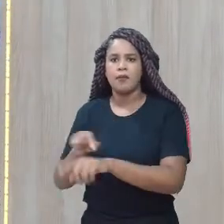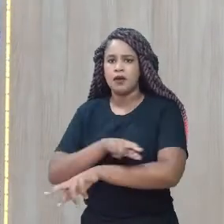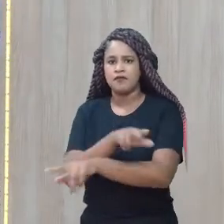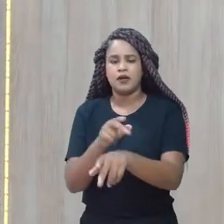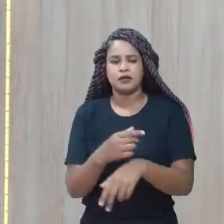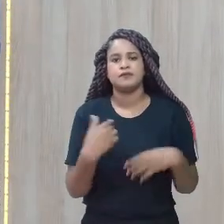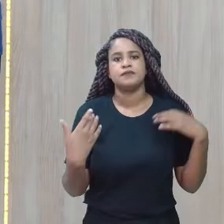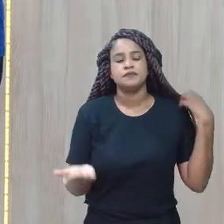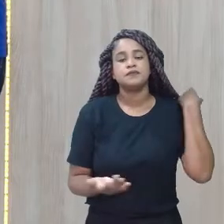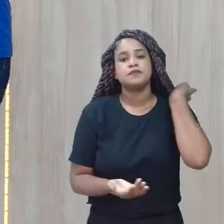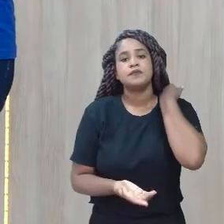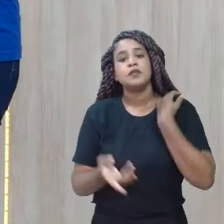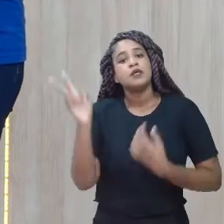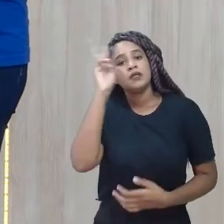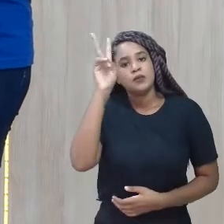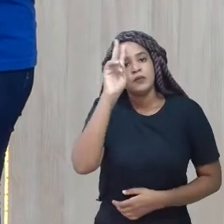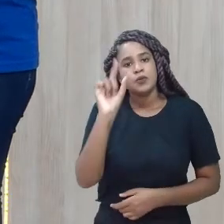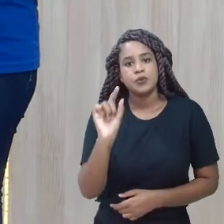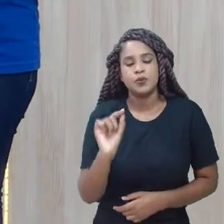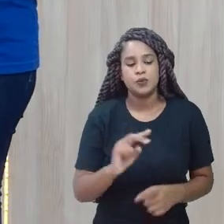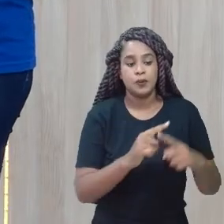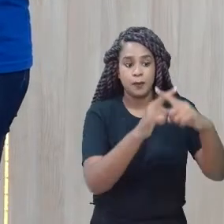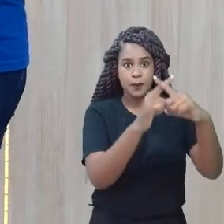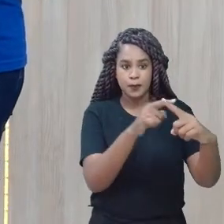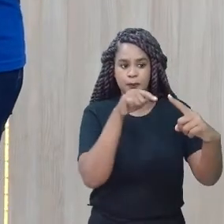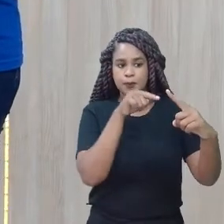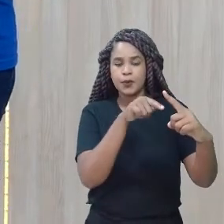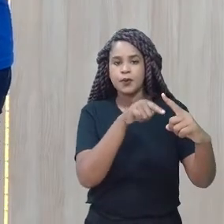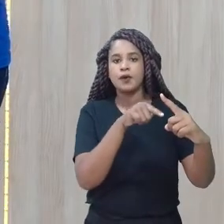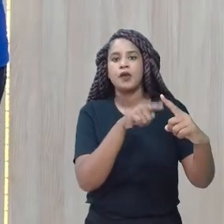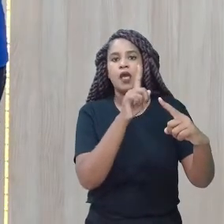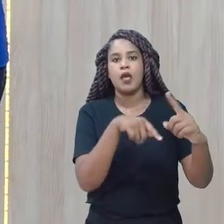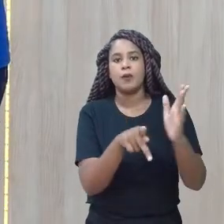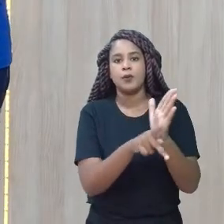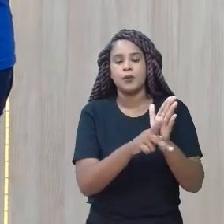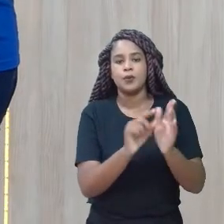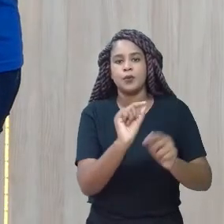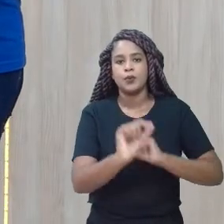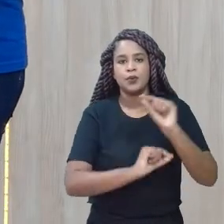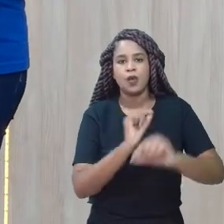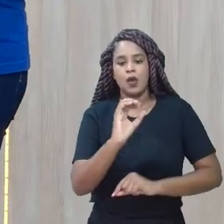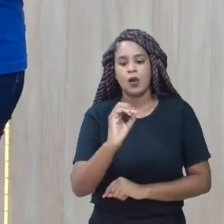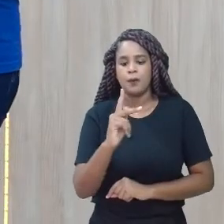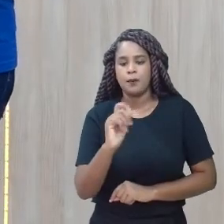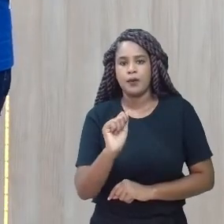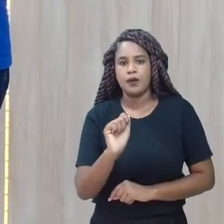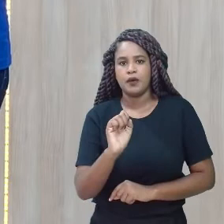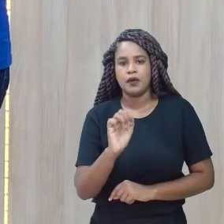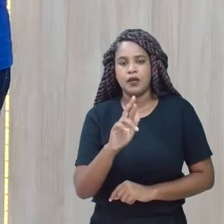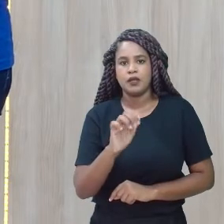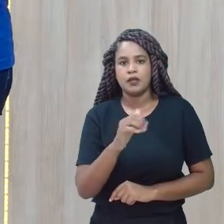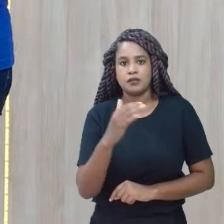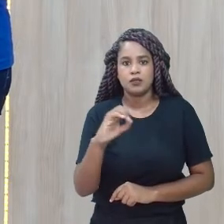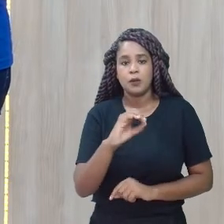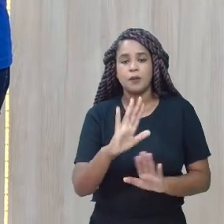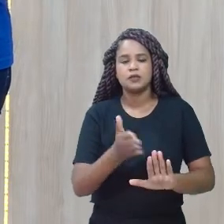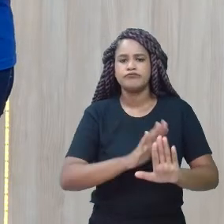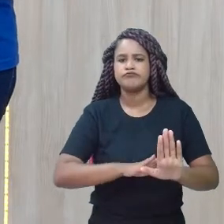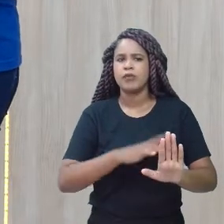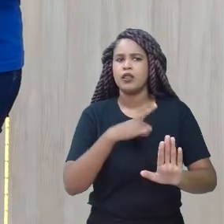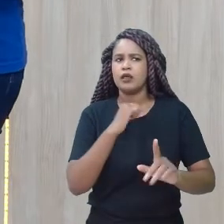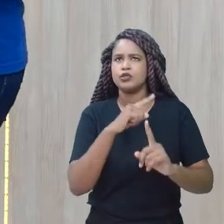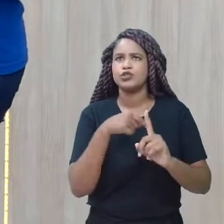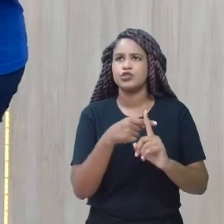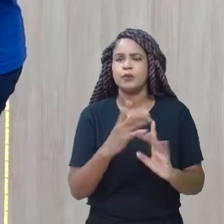certo? Lembrando que a multiplicação, ela é uma operação que vem da ideia da soma, né? Então, como